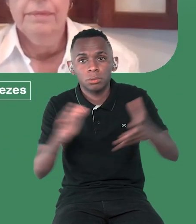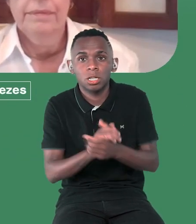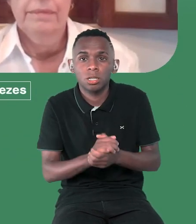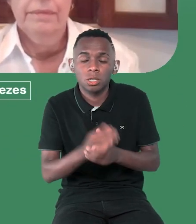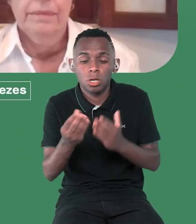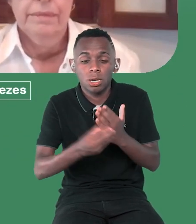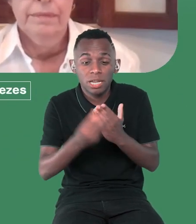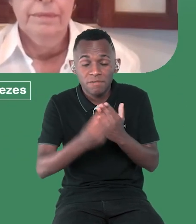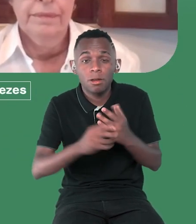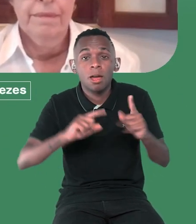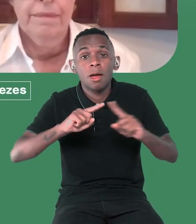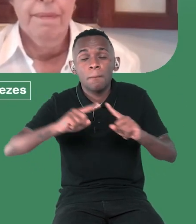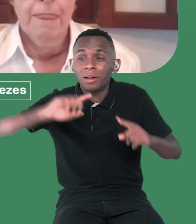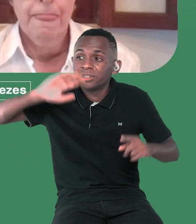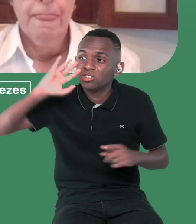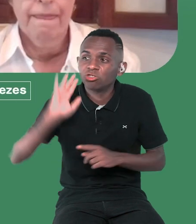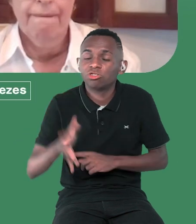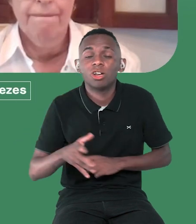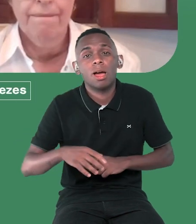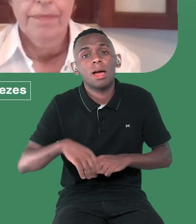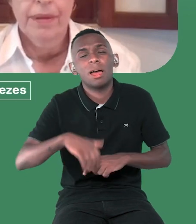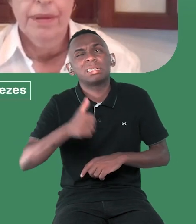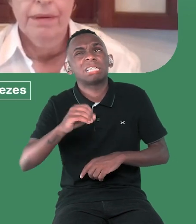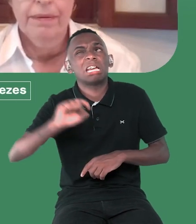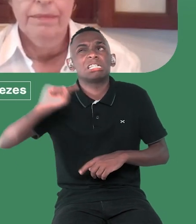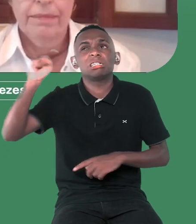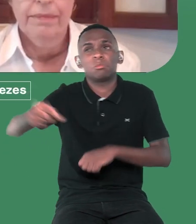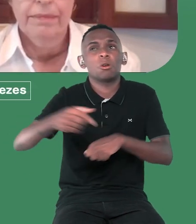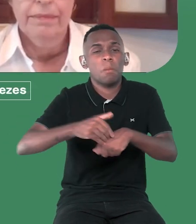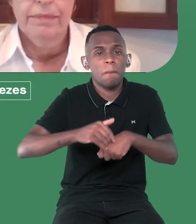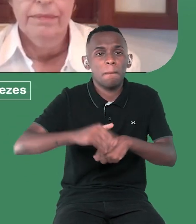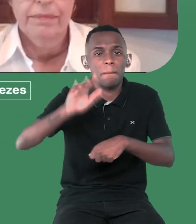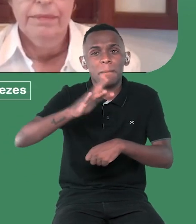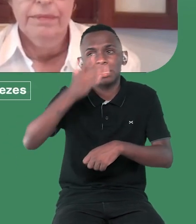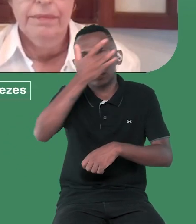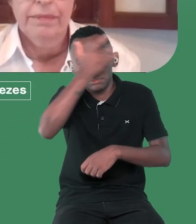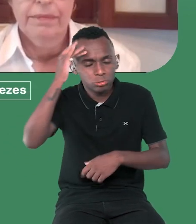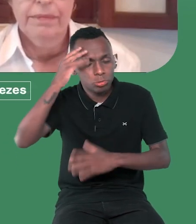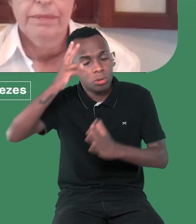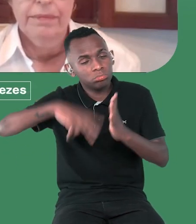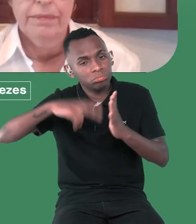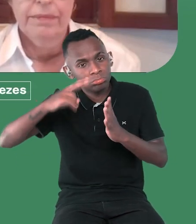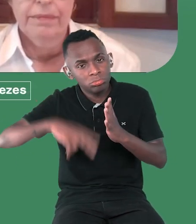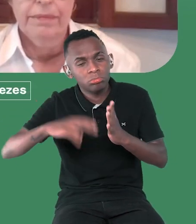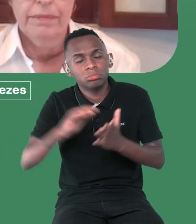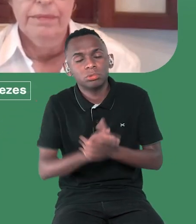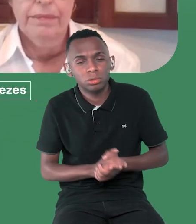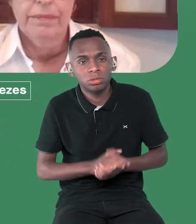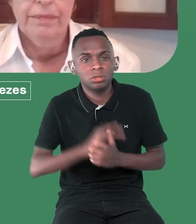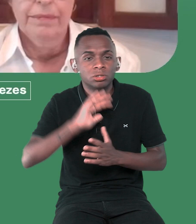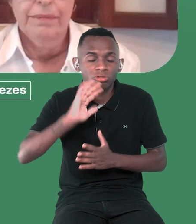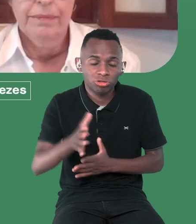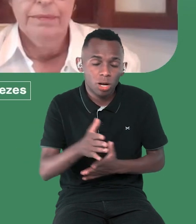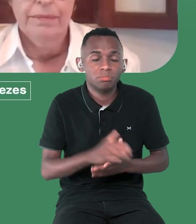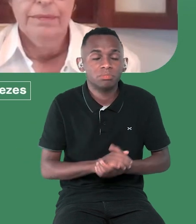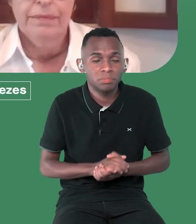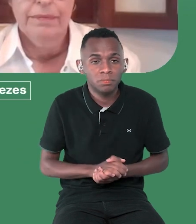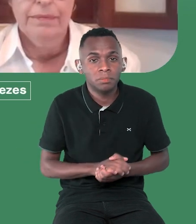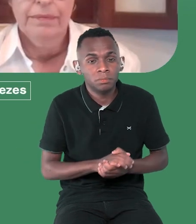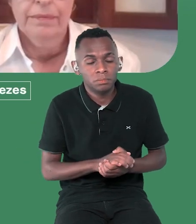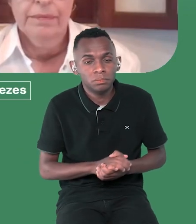mas ele já chegou na mão de muito mais de 10 mil leitores, através das seleções.